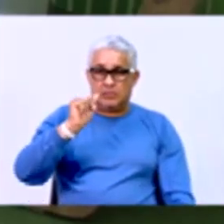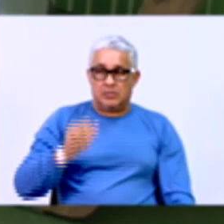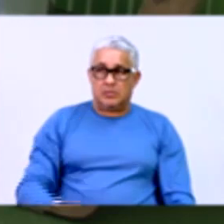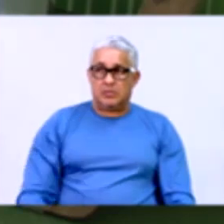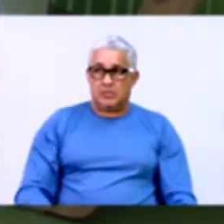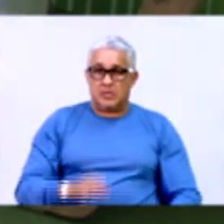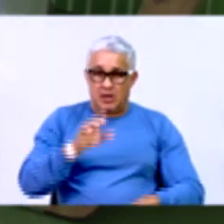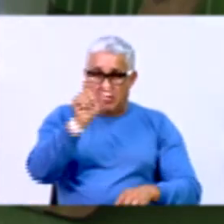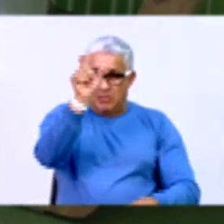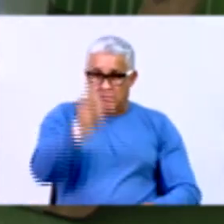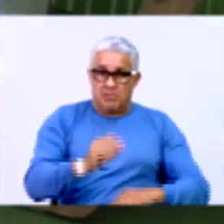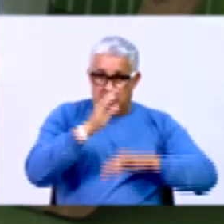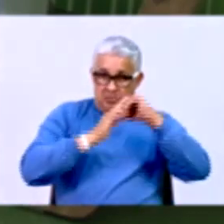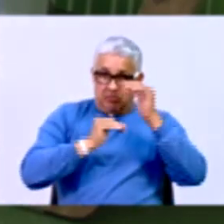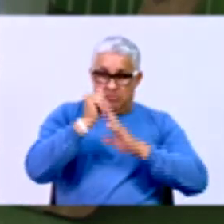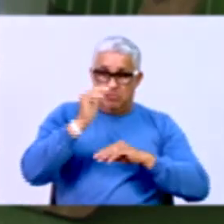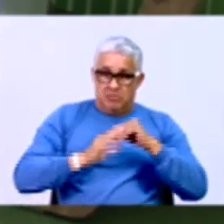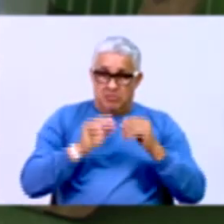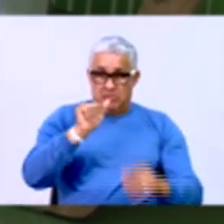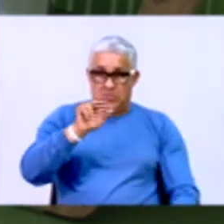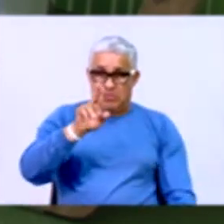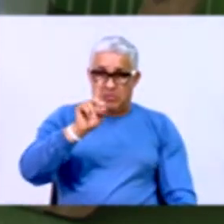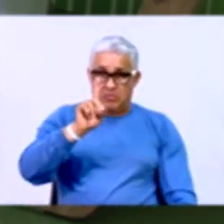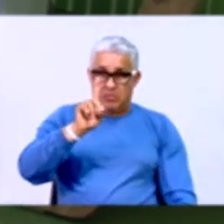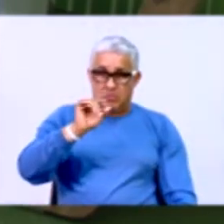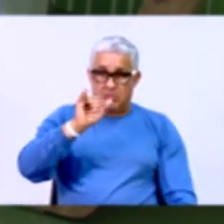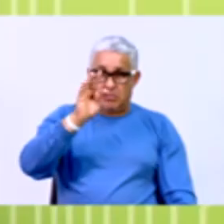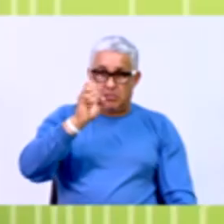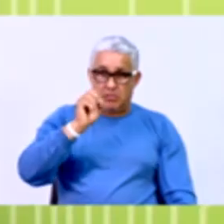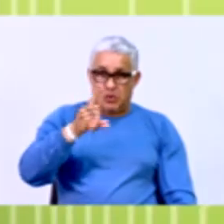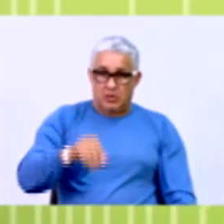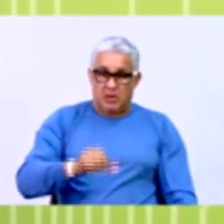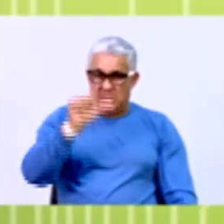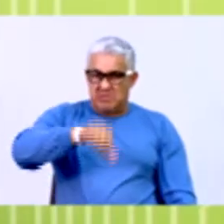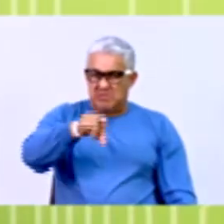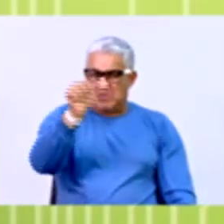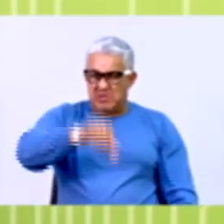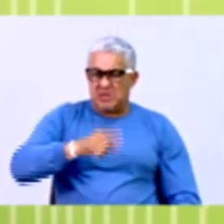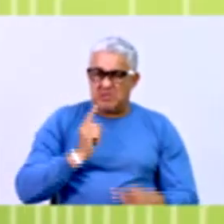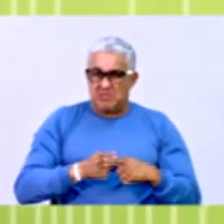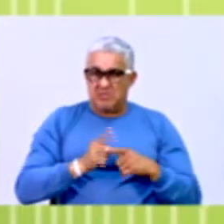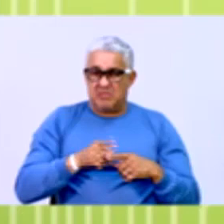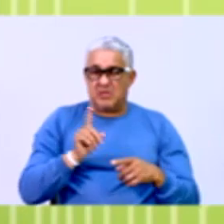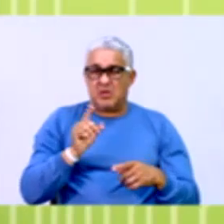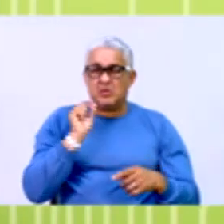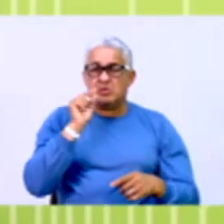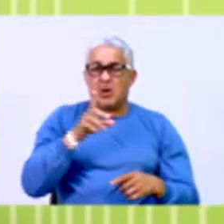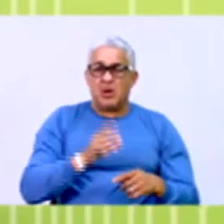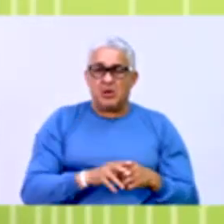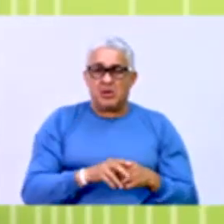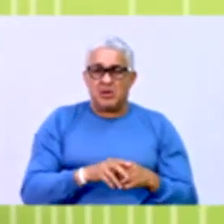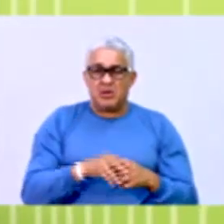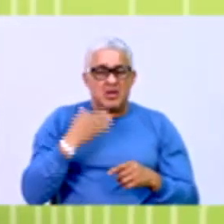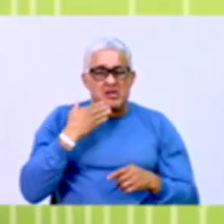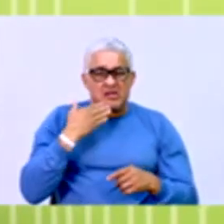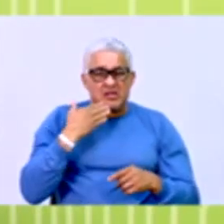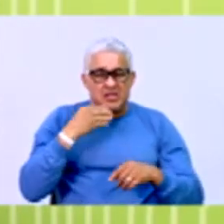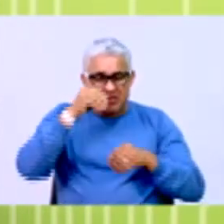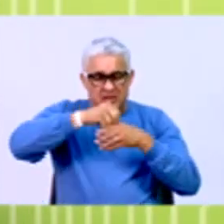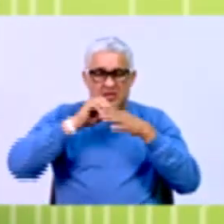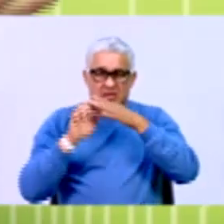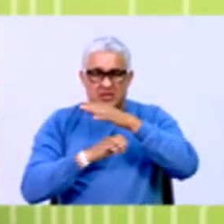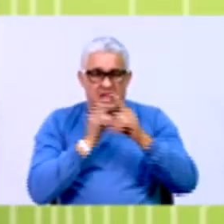ele é uma figura que é mal visto. Por quê? Porque as pessoas pensam, não, ele só vai ficar enxergando defeito aqui na empresa,